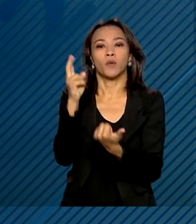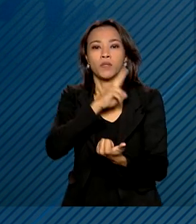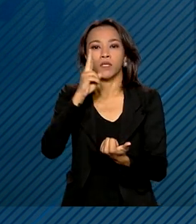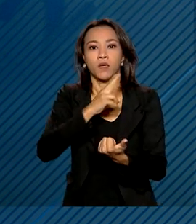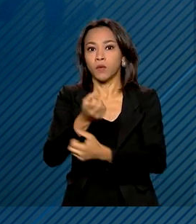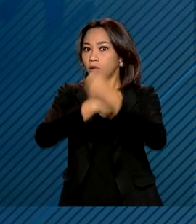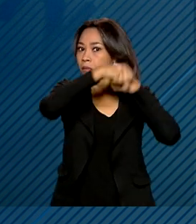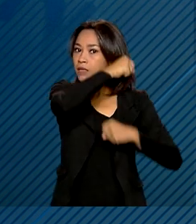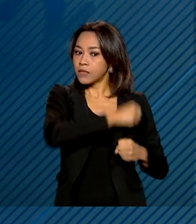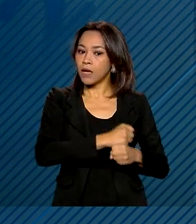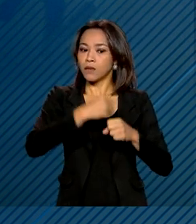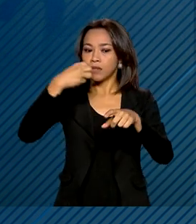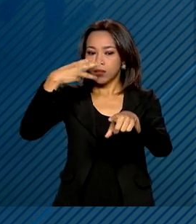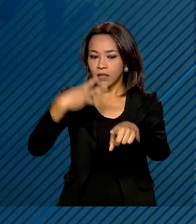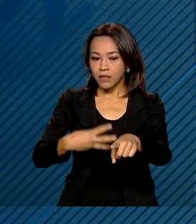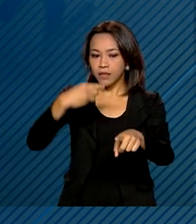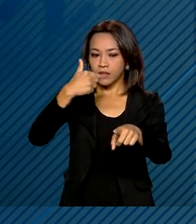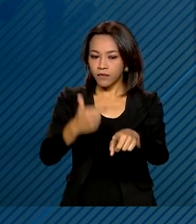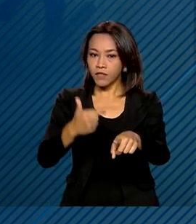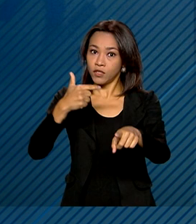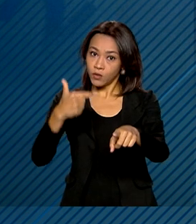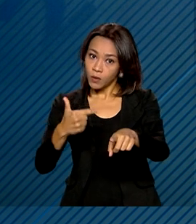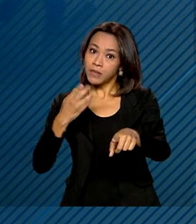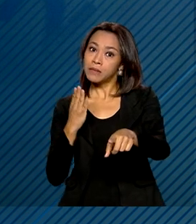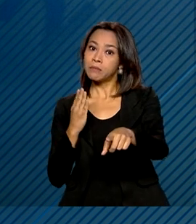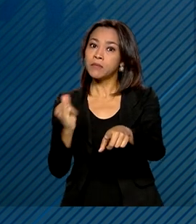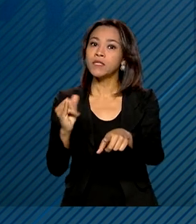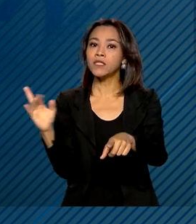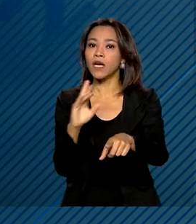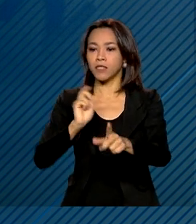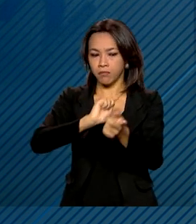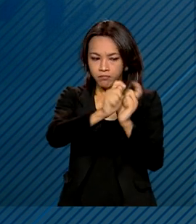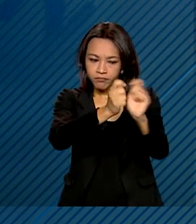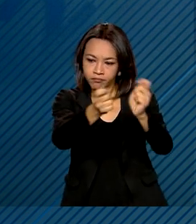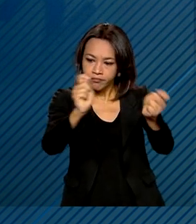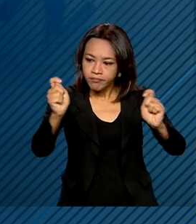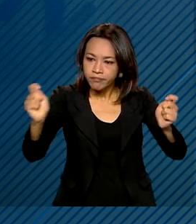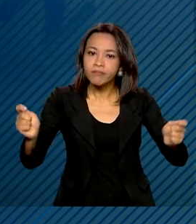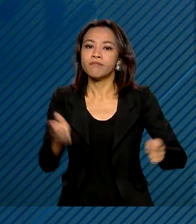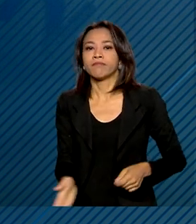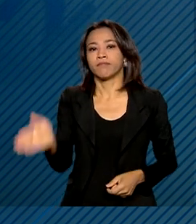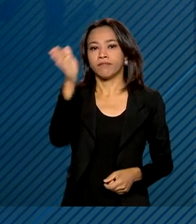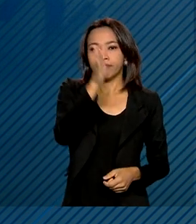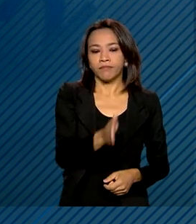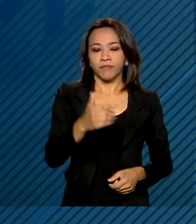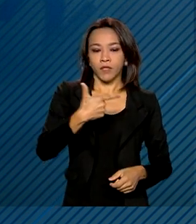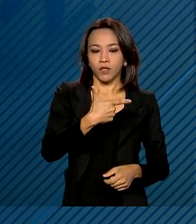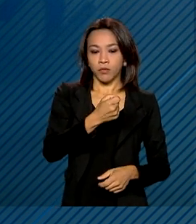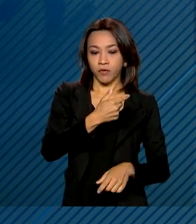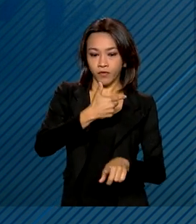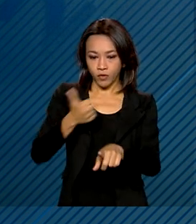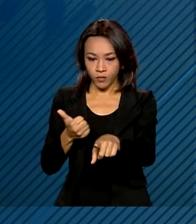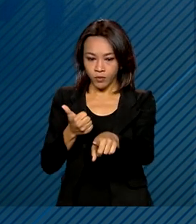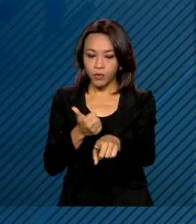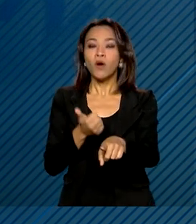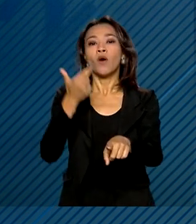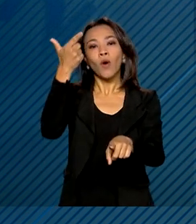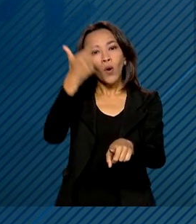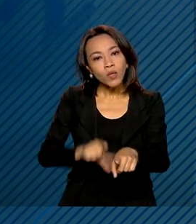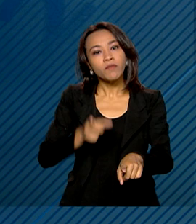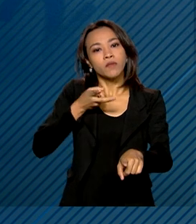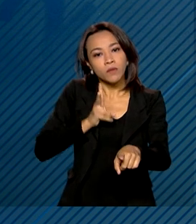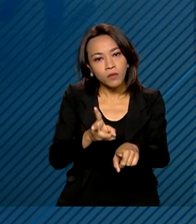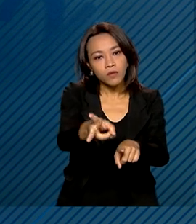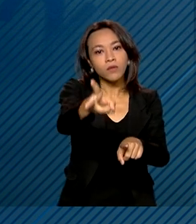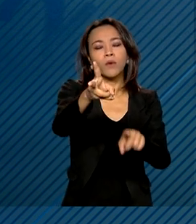Foram quase 322 bilhões de reais em pagamentos. Em 2021, o benefício foi renovado,